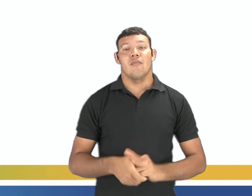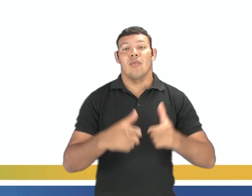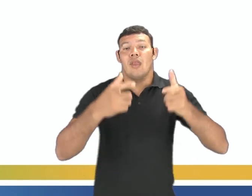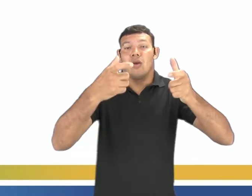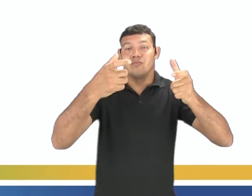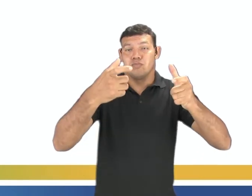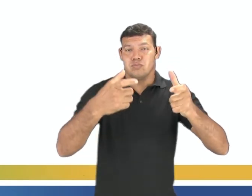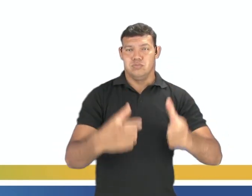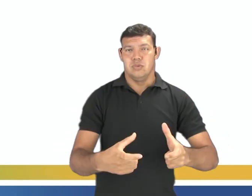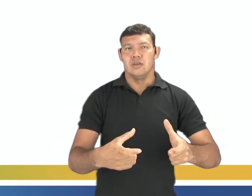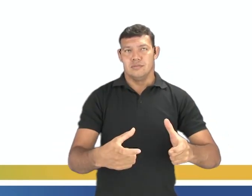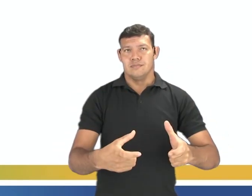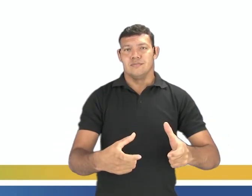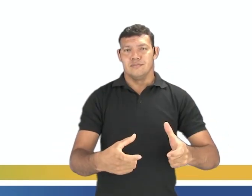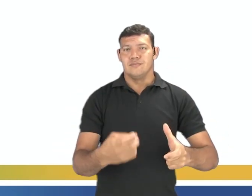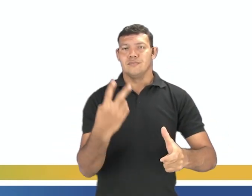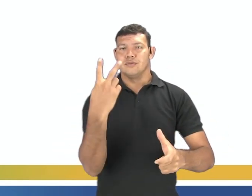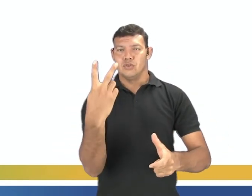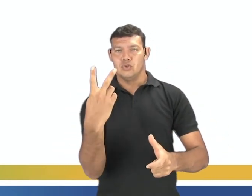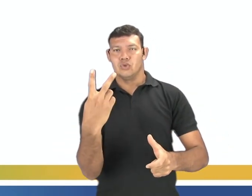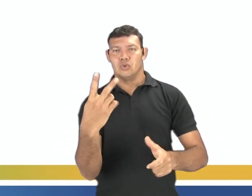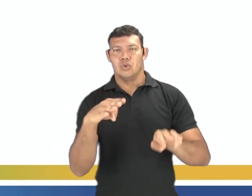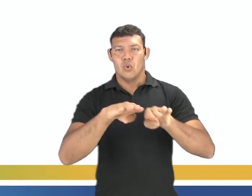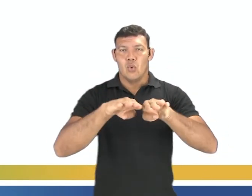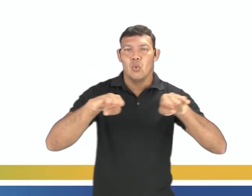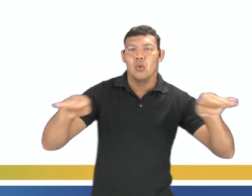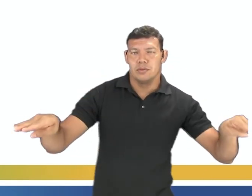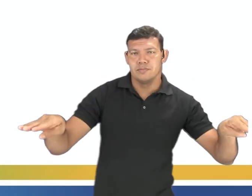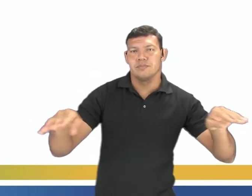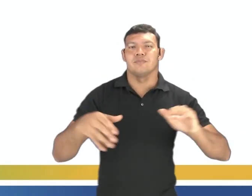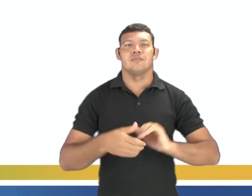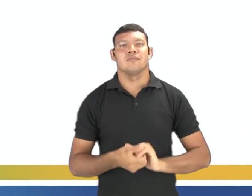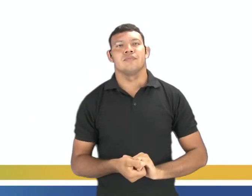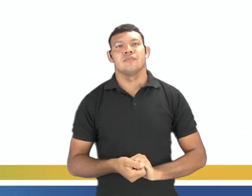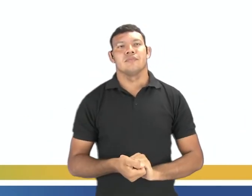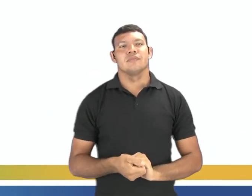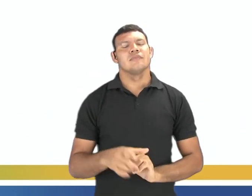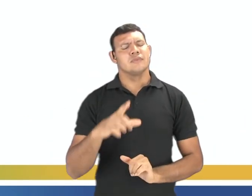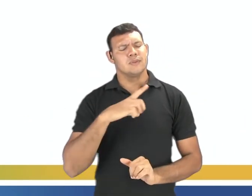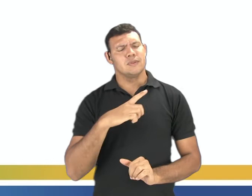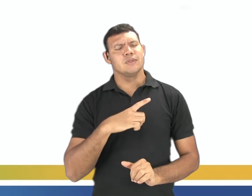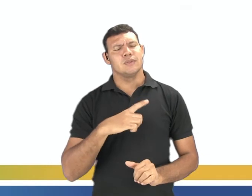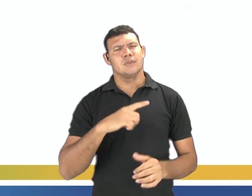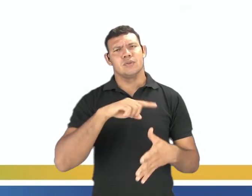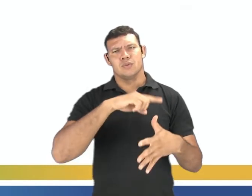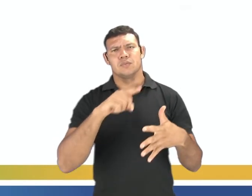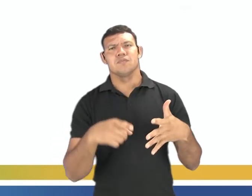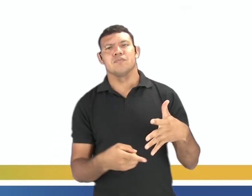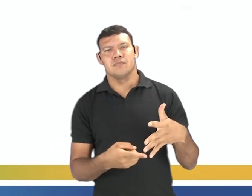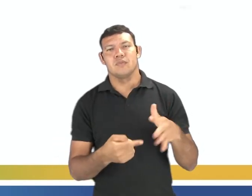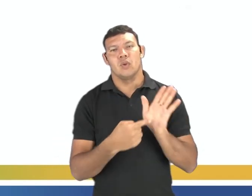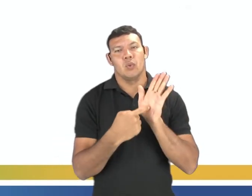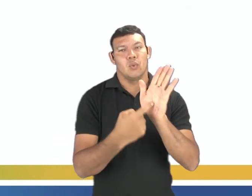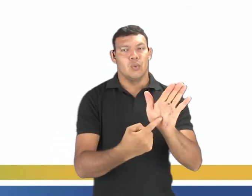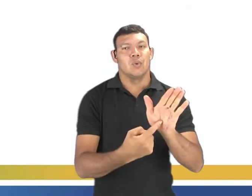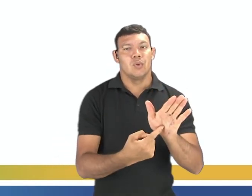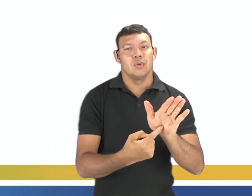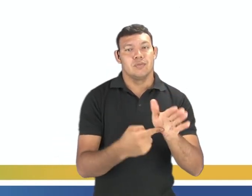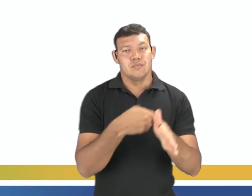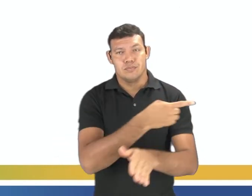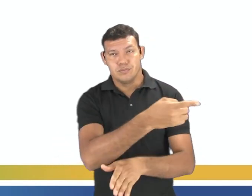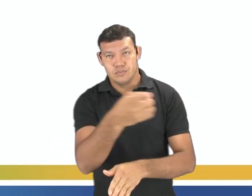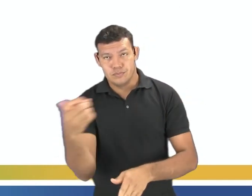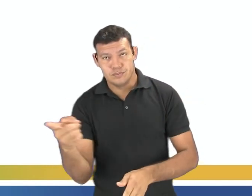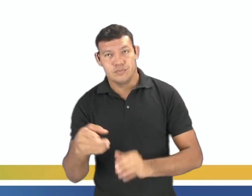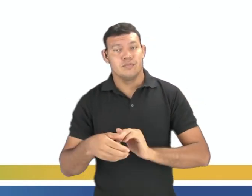as posições relativas entre dois planos e aí nós também temos dois alguns casos é que nós vamos